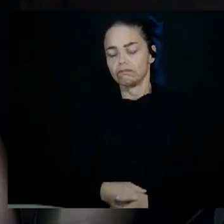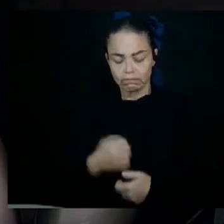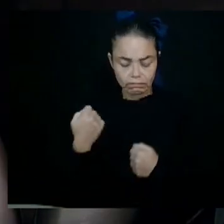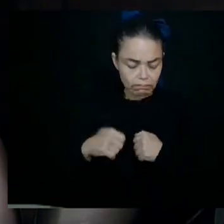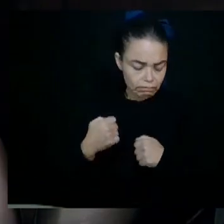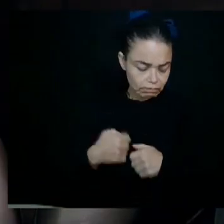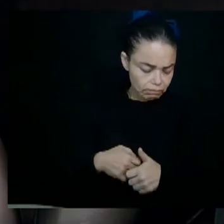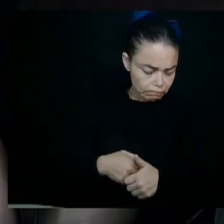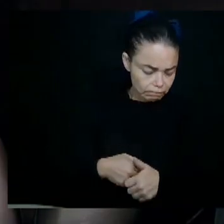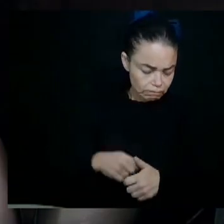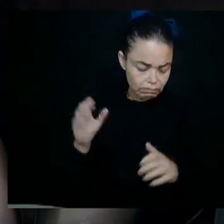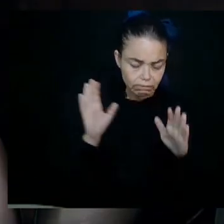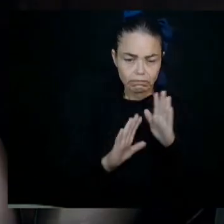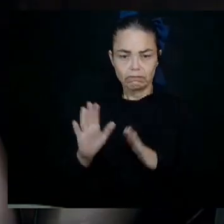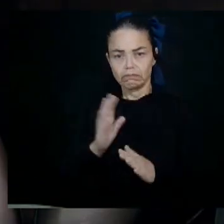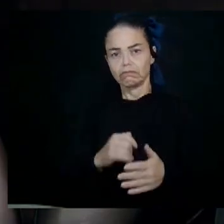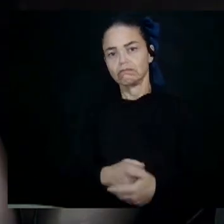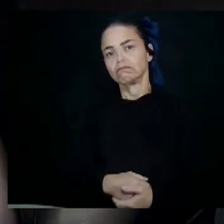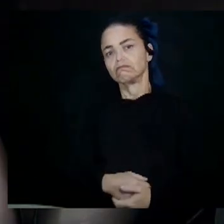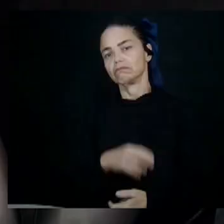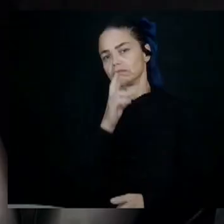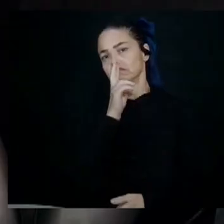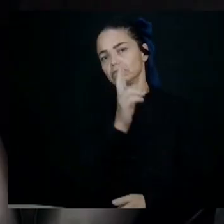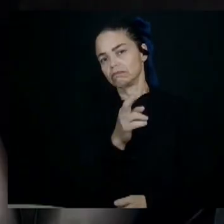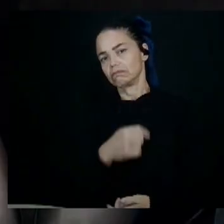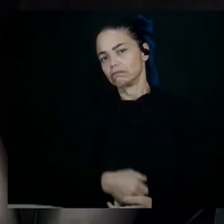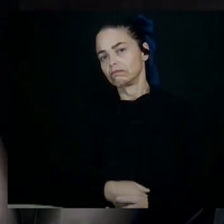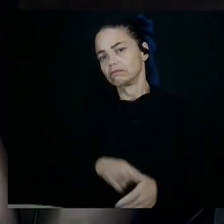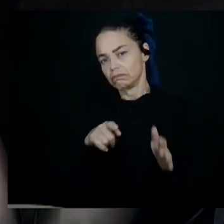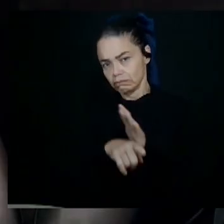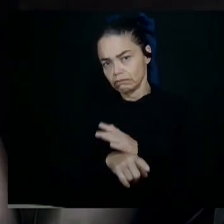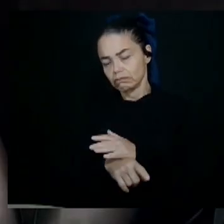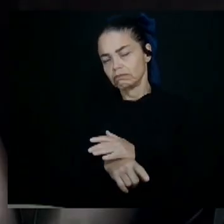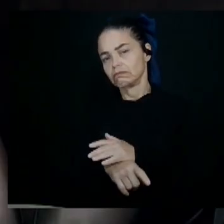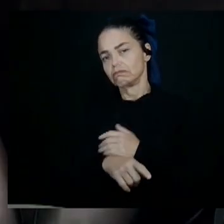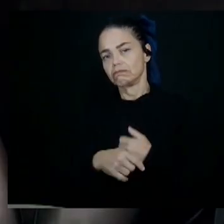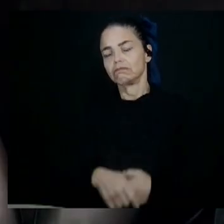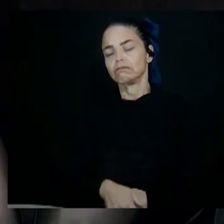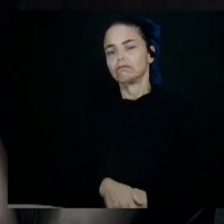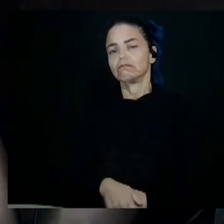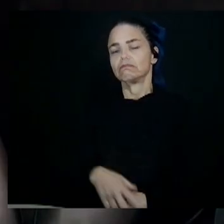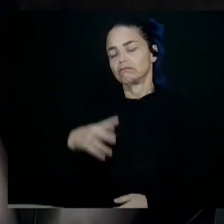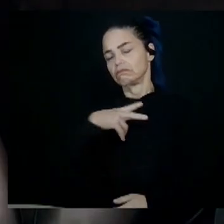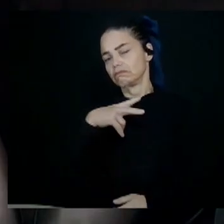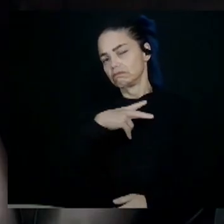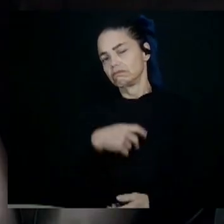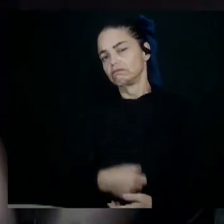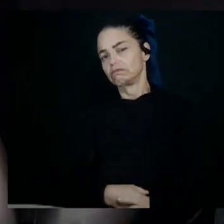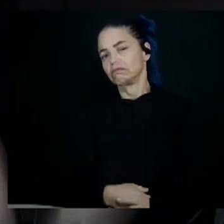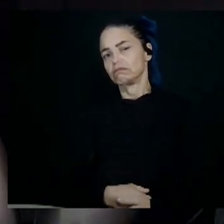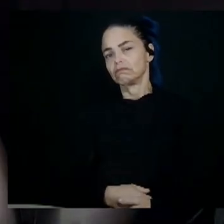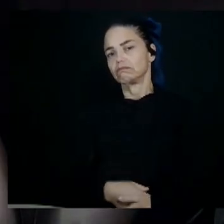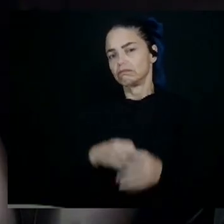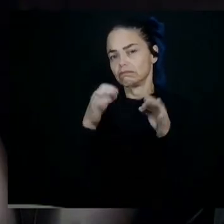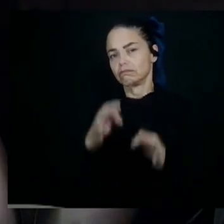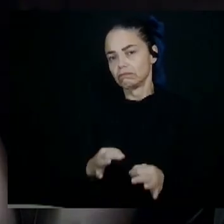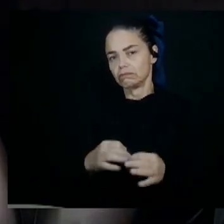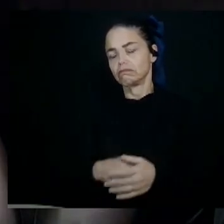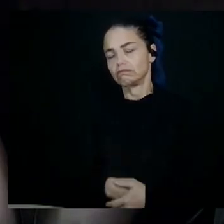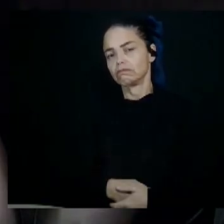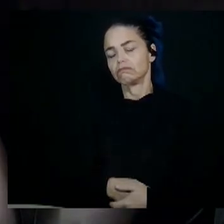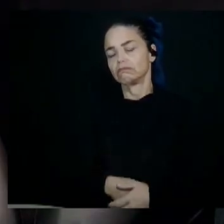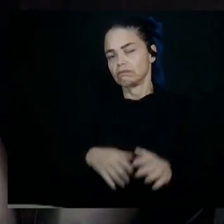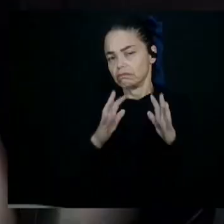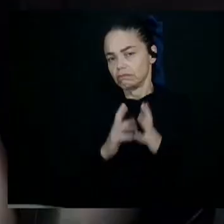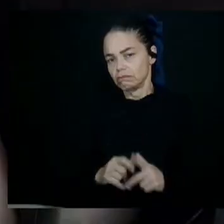ter cuidado. Então, é uma pergunta que exige uma resposta bem individualizada, mas que eu te garanto que ela vai fazer uma limpeza no seu corpo